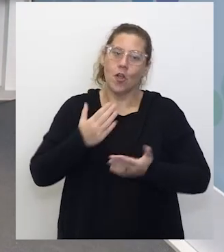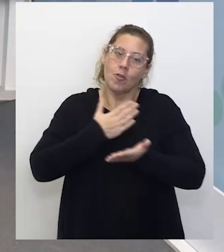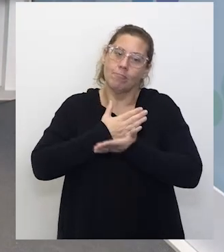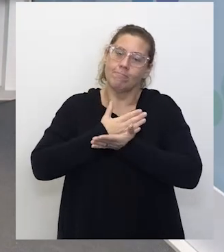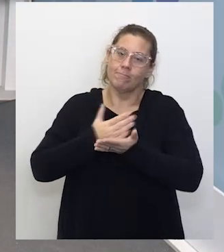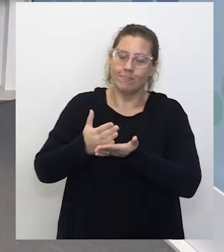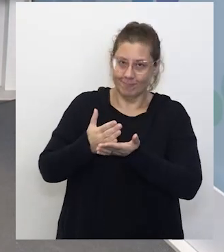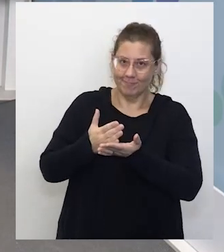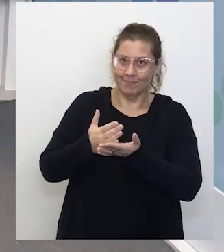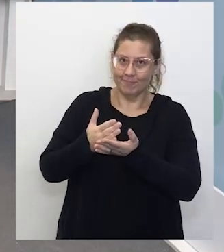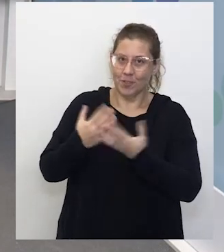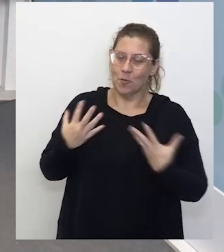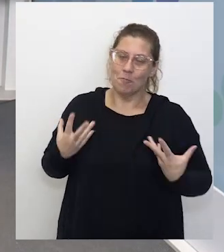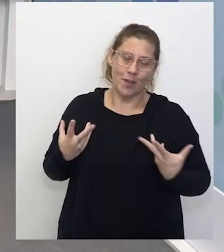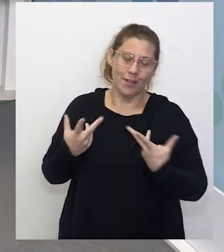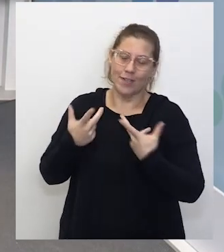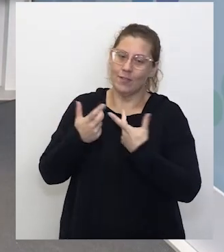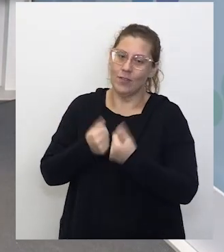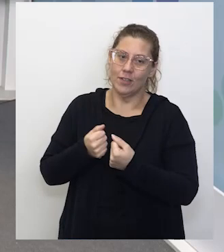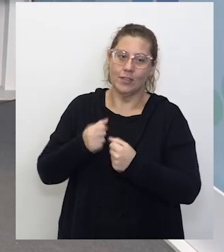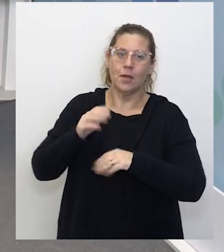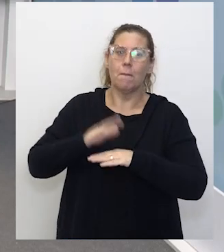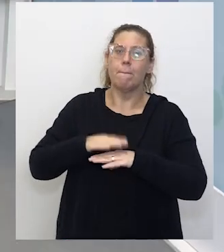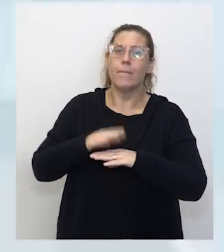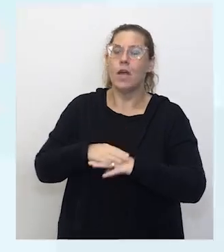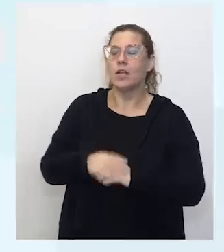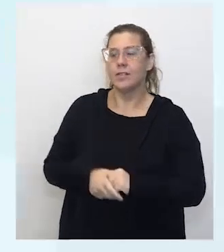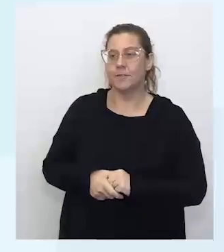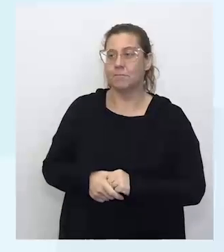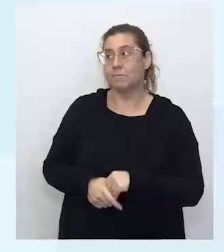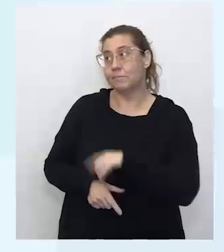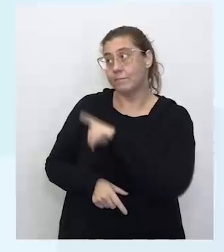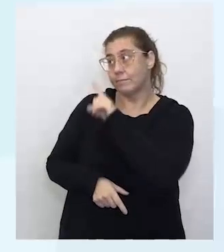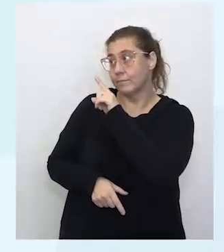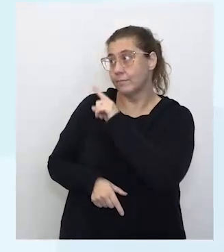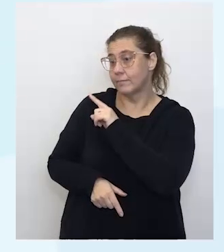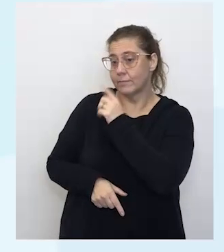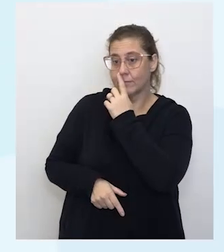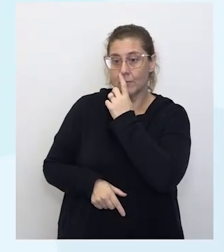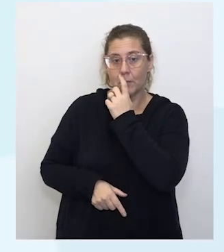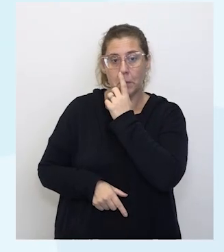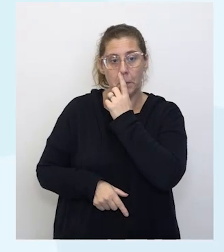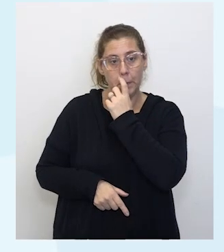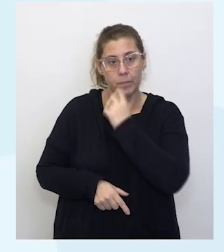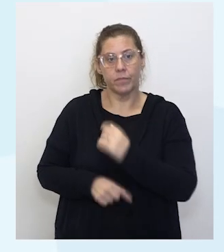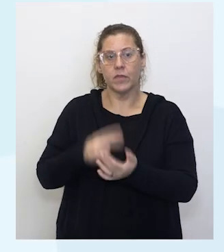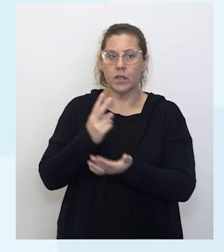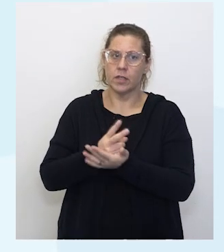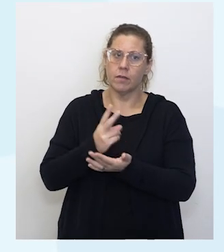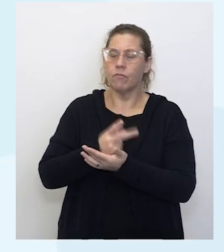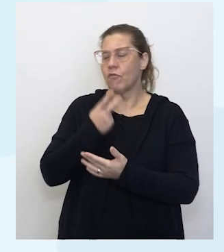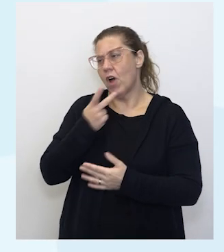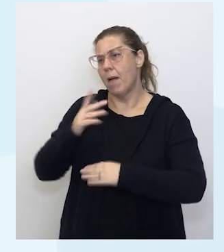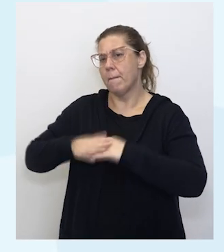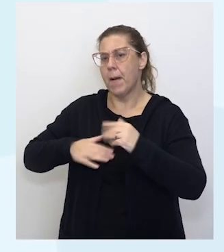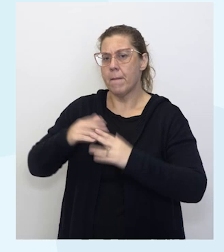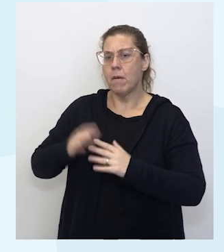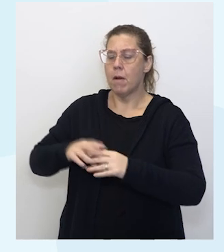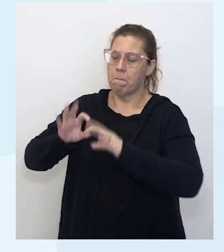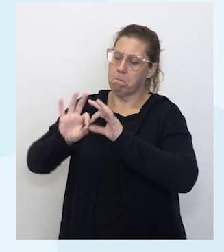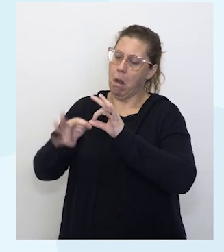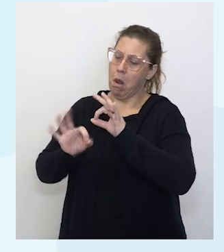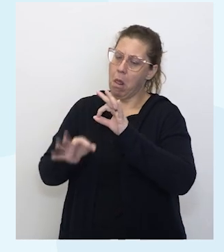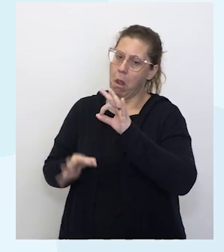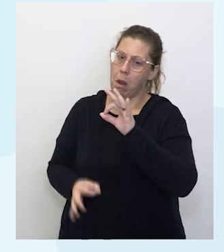começar, chiquérrimas habilidade na tela para vocês. Como sempre, eu vou pular a parte da habilidade, porque é um texto imenso,